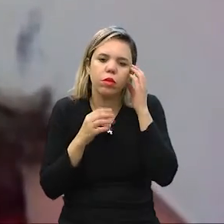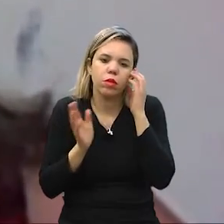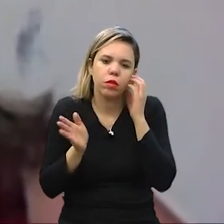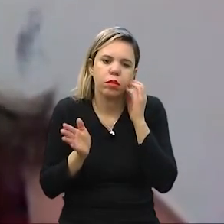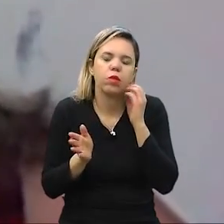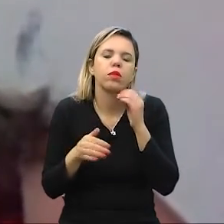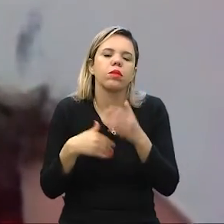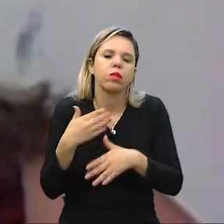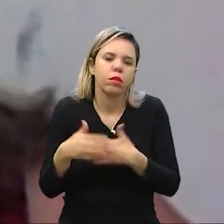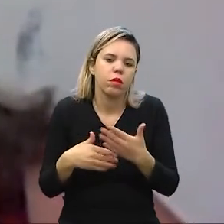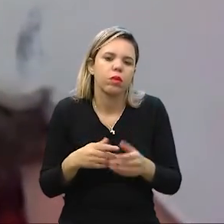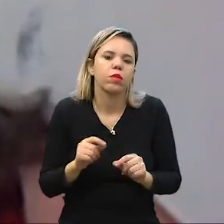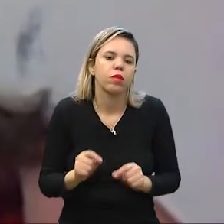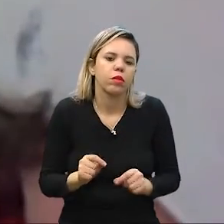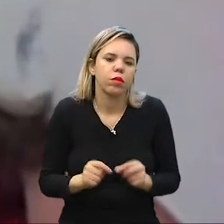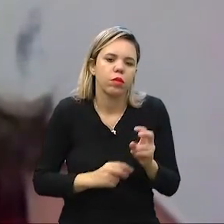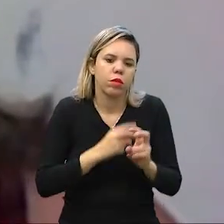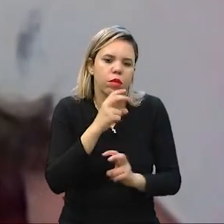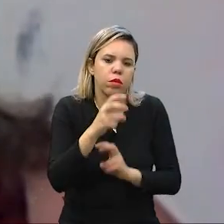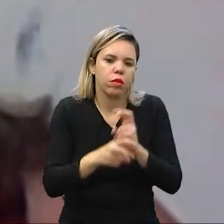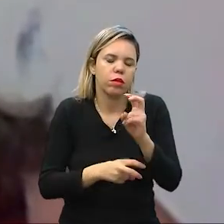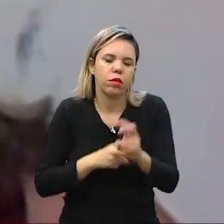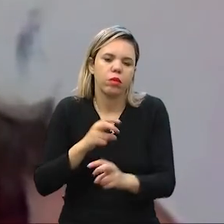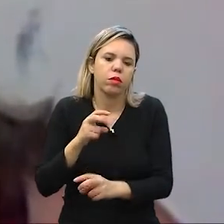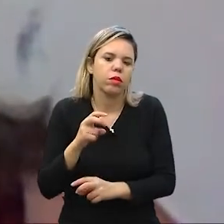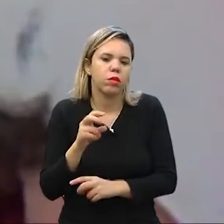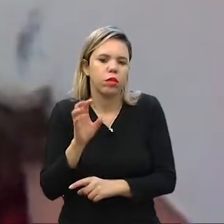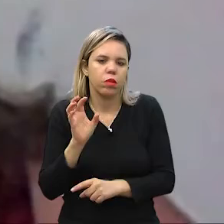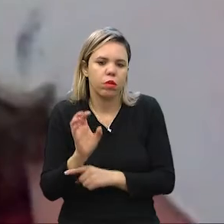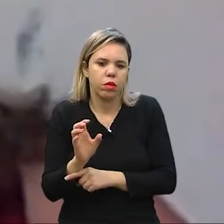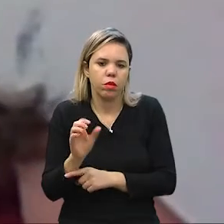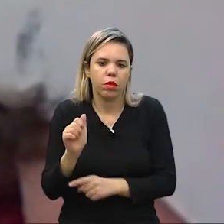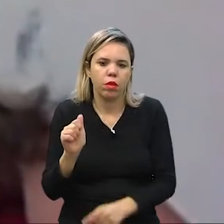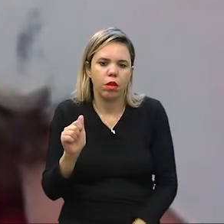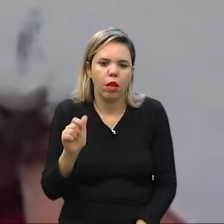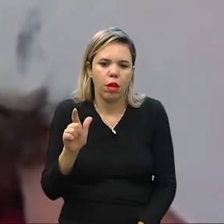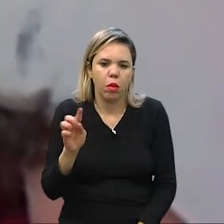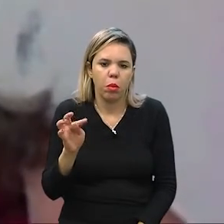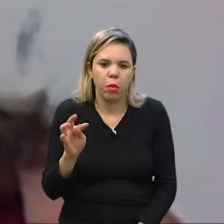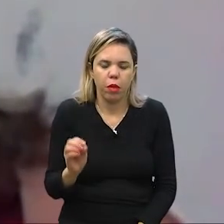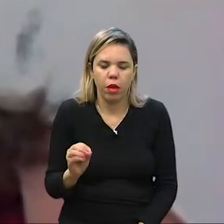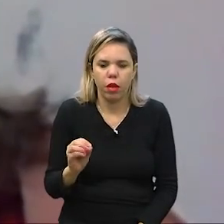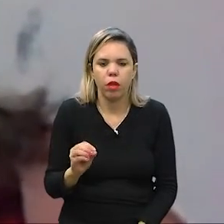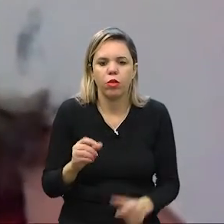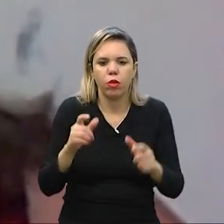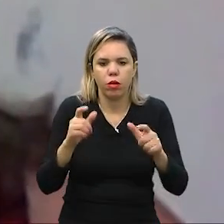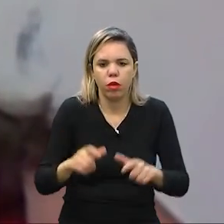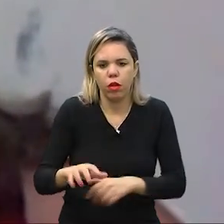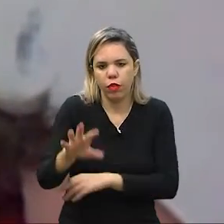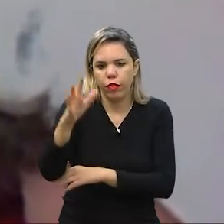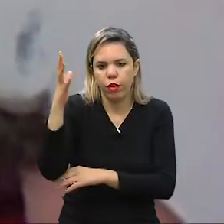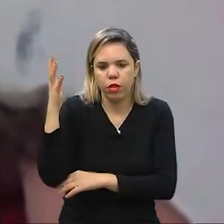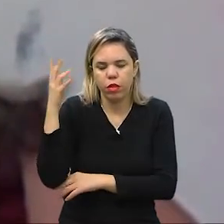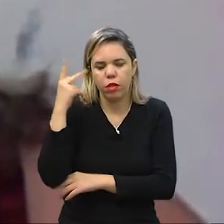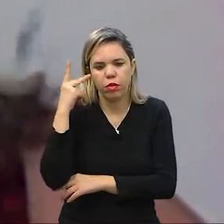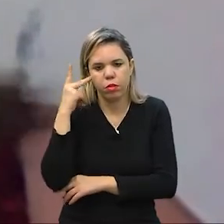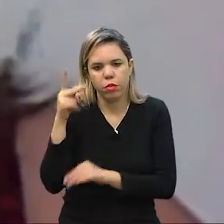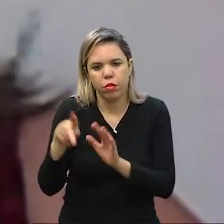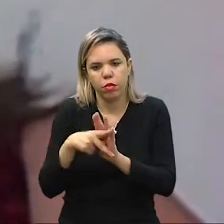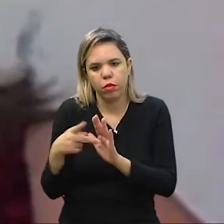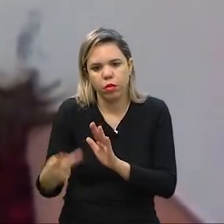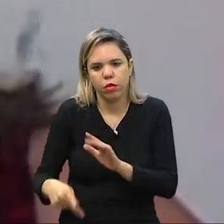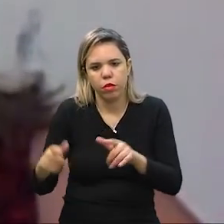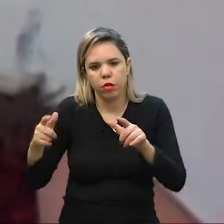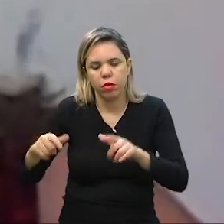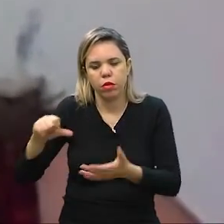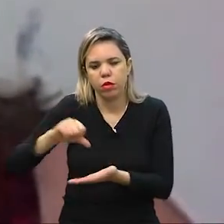já está em andamento o Parque Estadual Alberto Lofgren, conhecido como Horto Florestal, em São Paulo, que fica